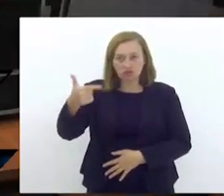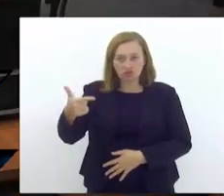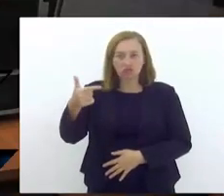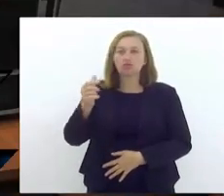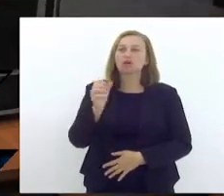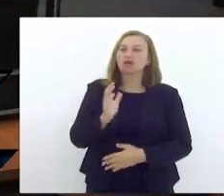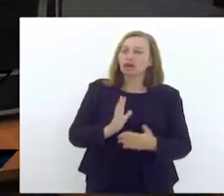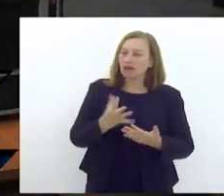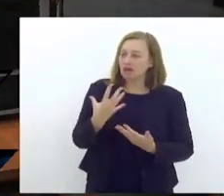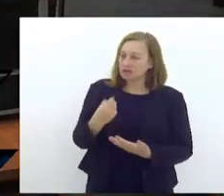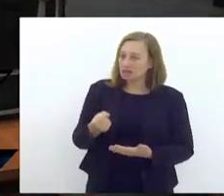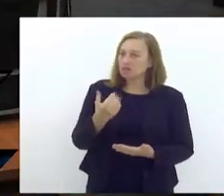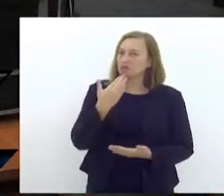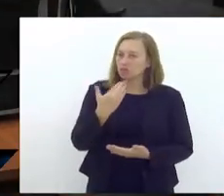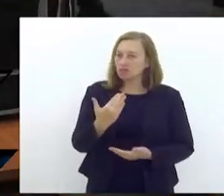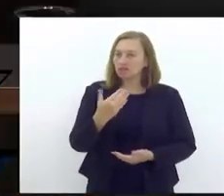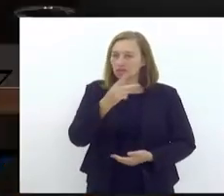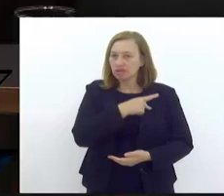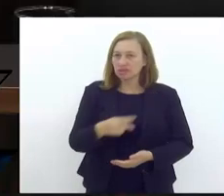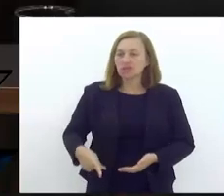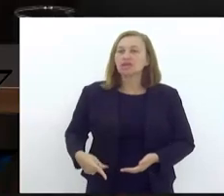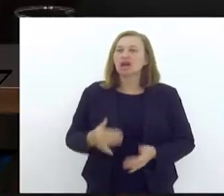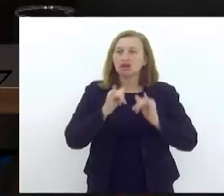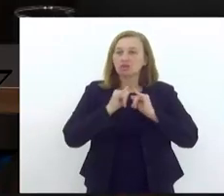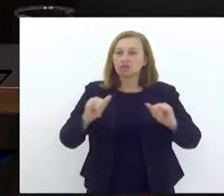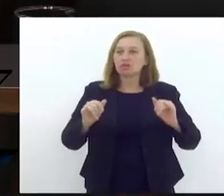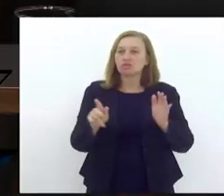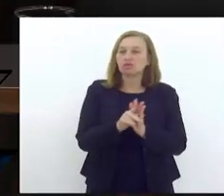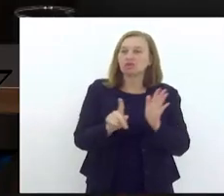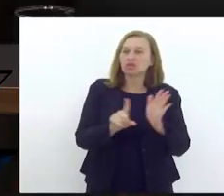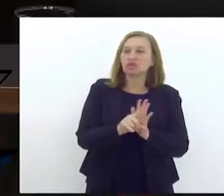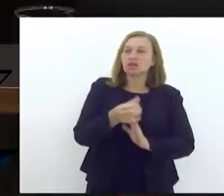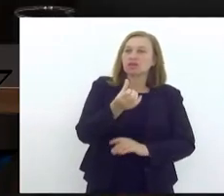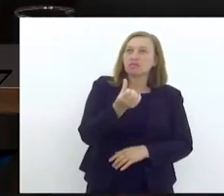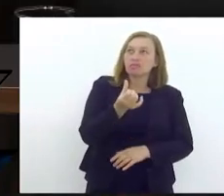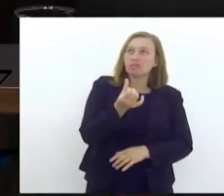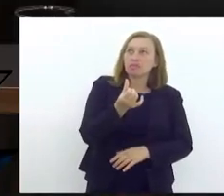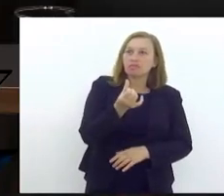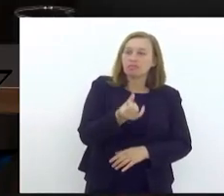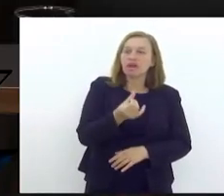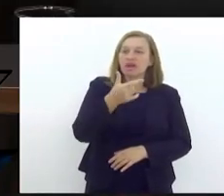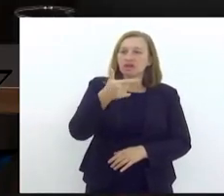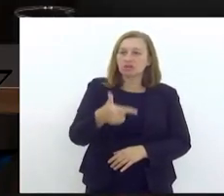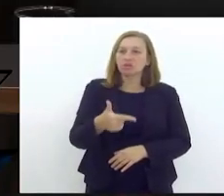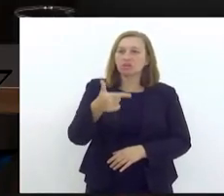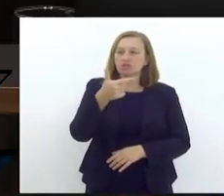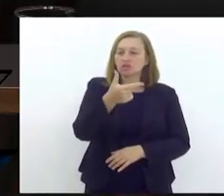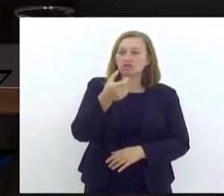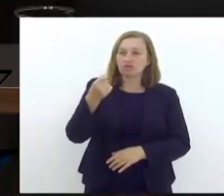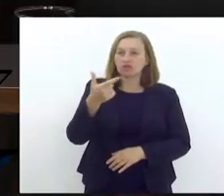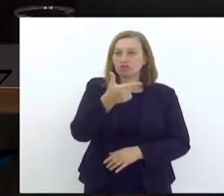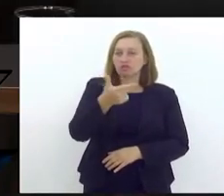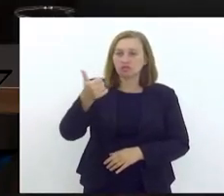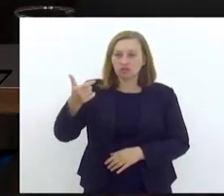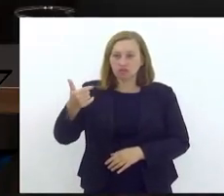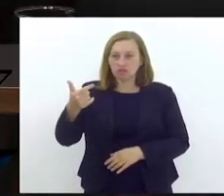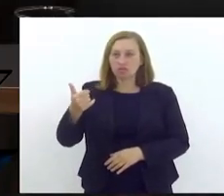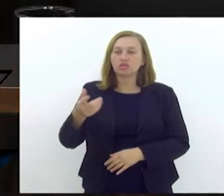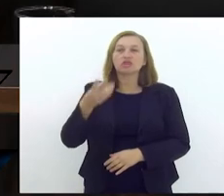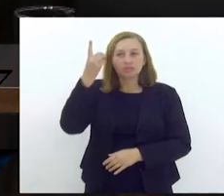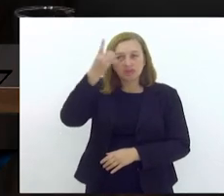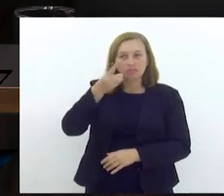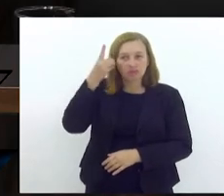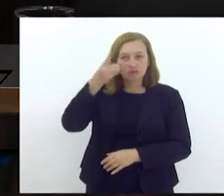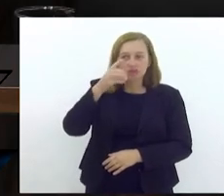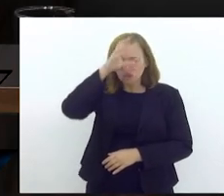se a carta ao pedido de vossa excelência a não ser o projeto de lei número 62 20 de 2022 de